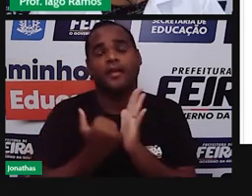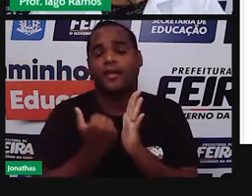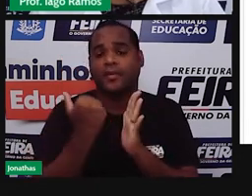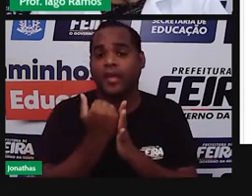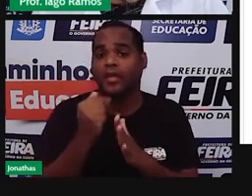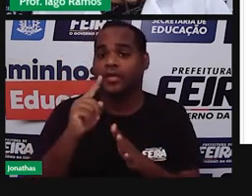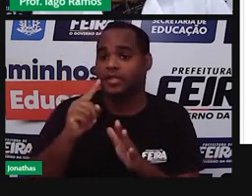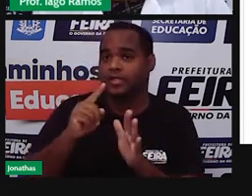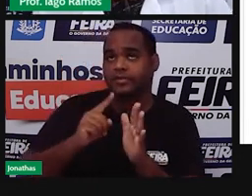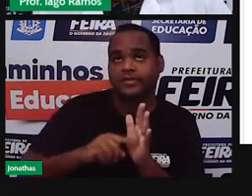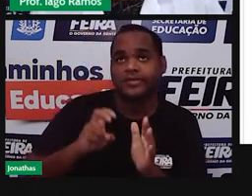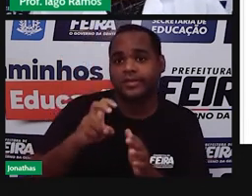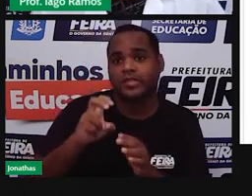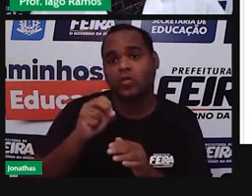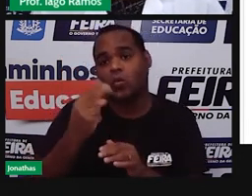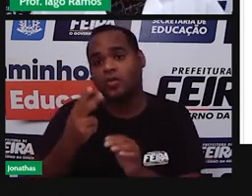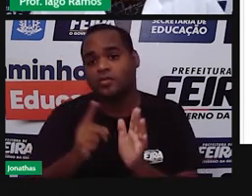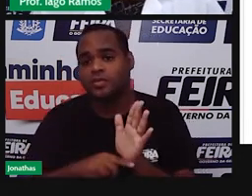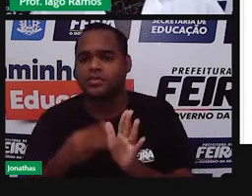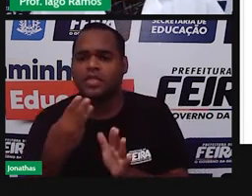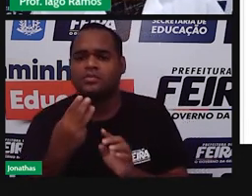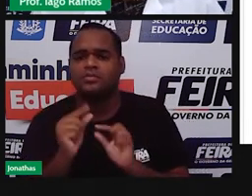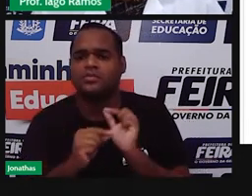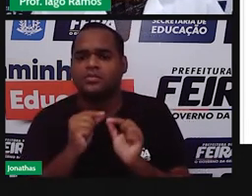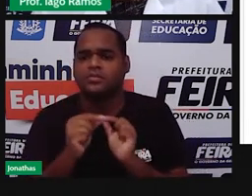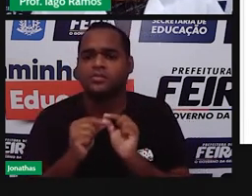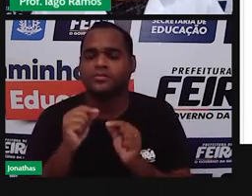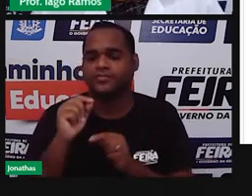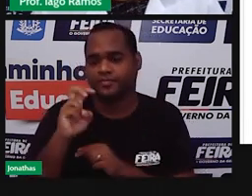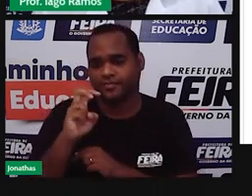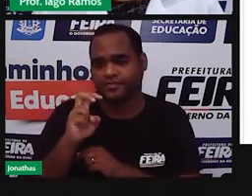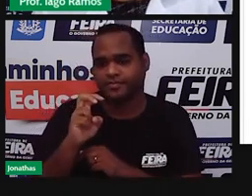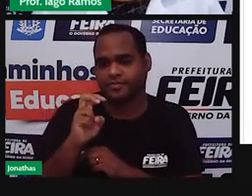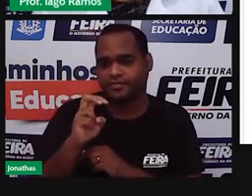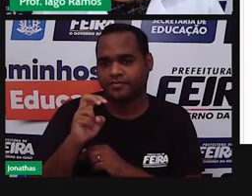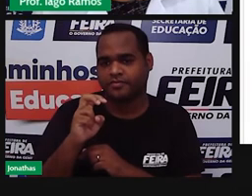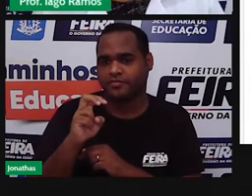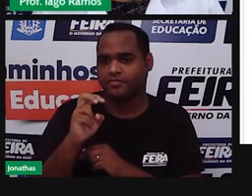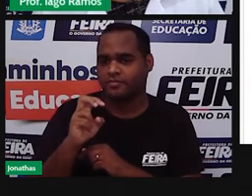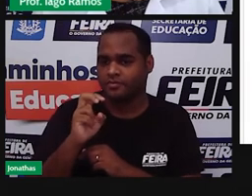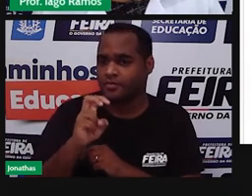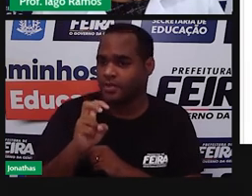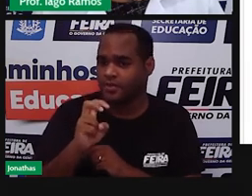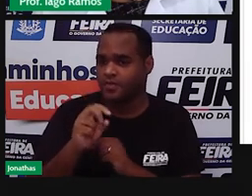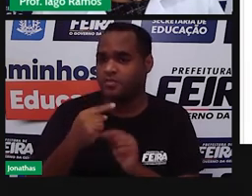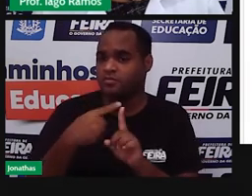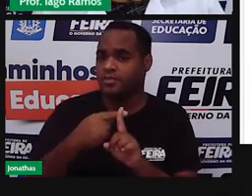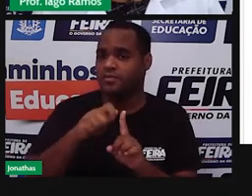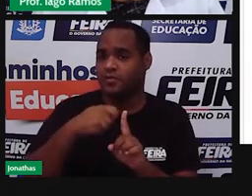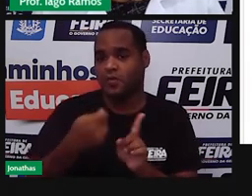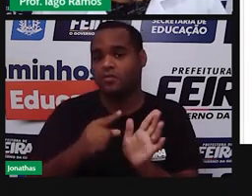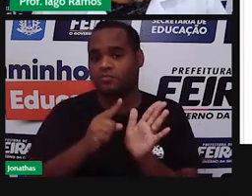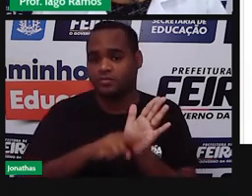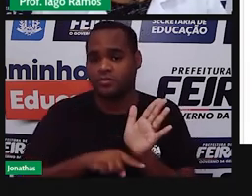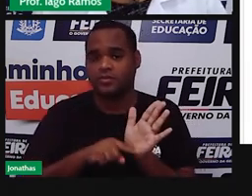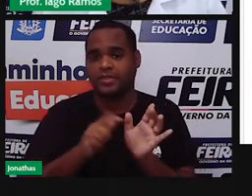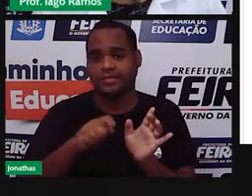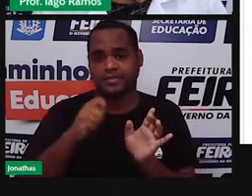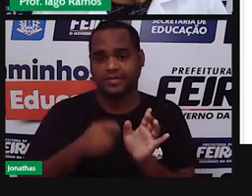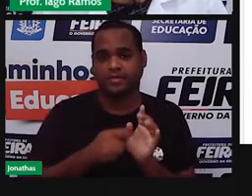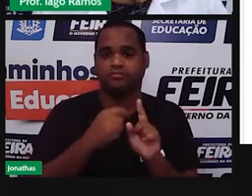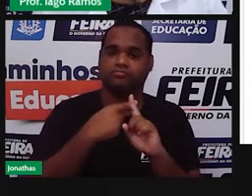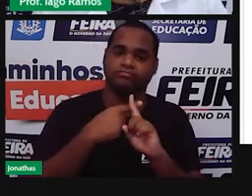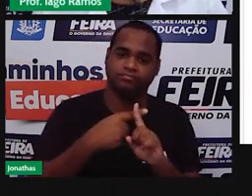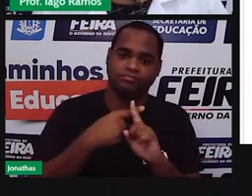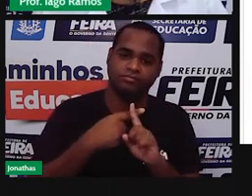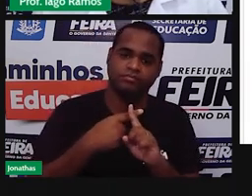5 ou menos 3? 5. Só que esse 5, ele é positivo ou negativo? Ele não tem sinal. Ele é